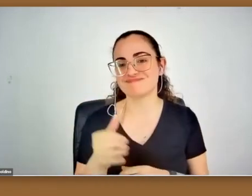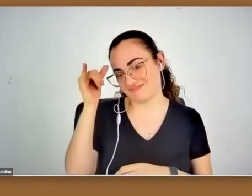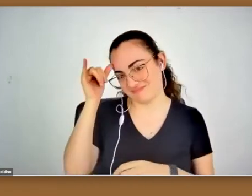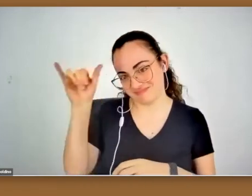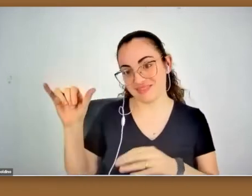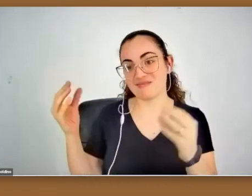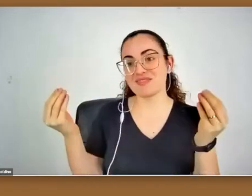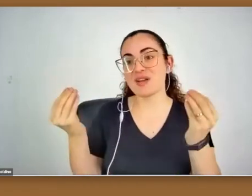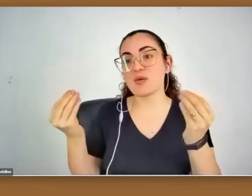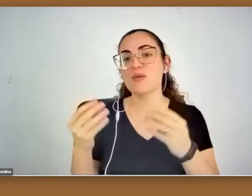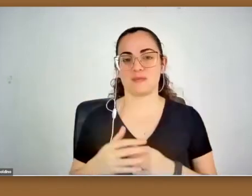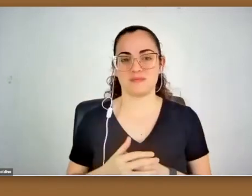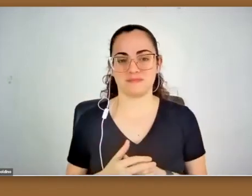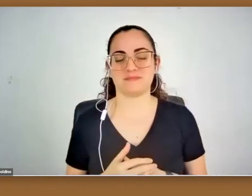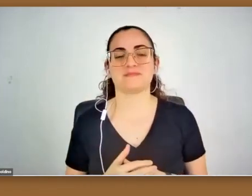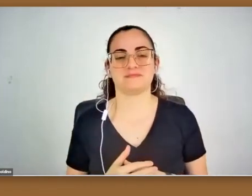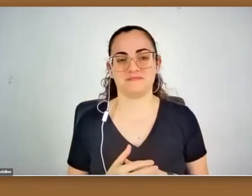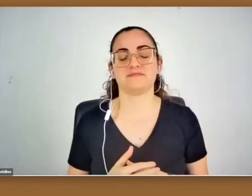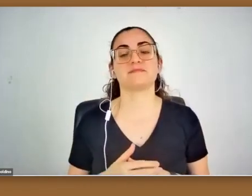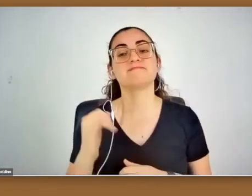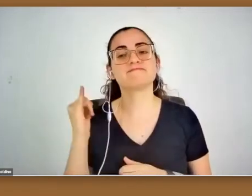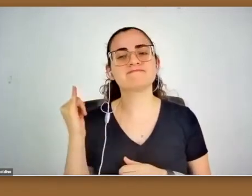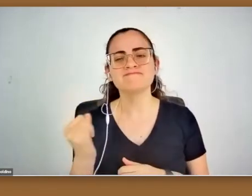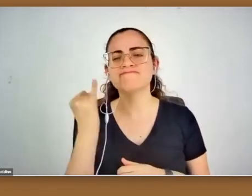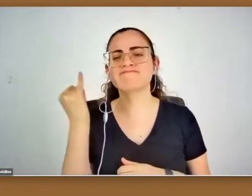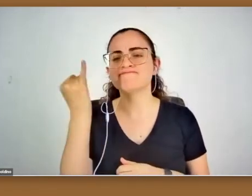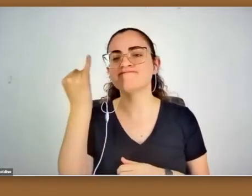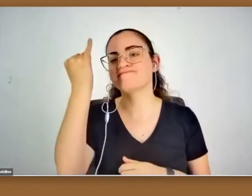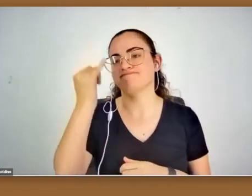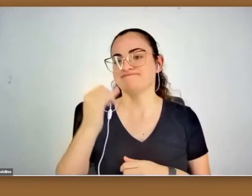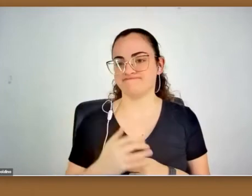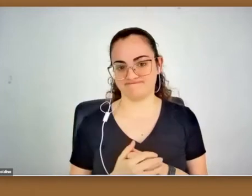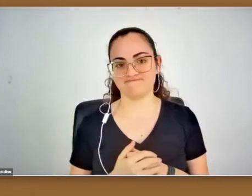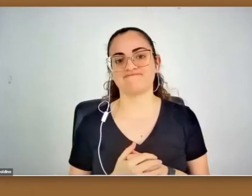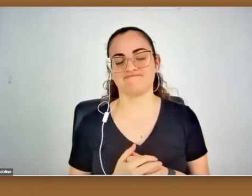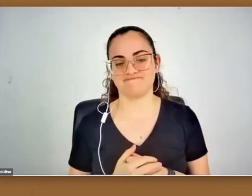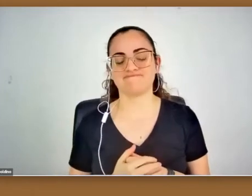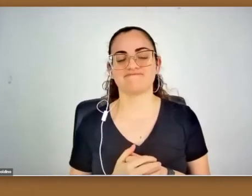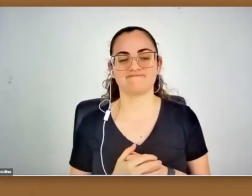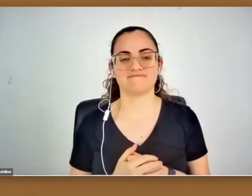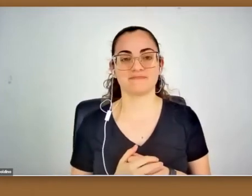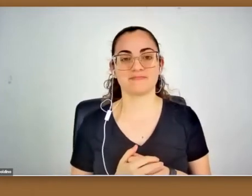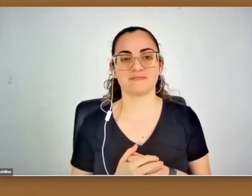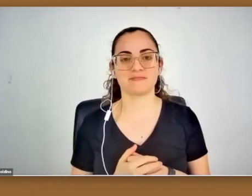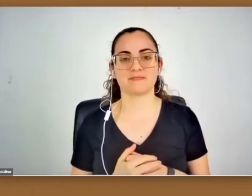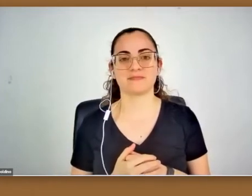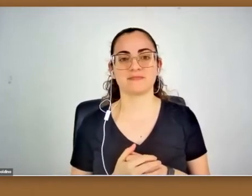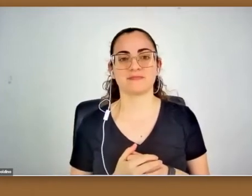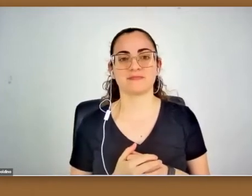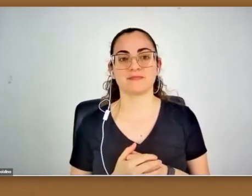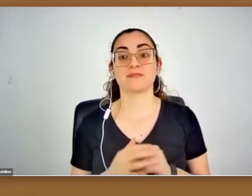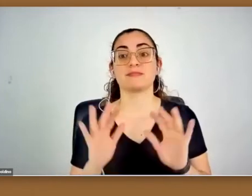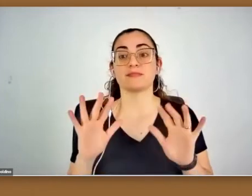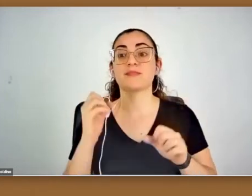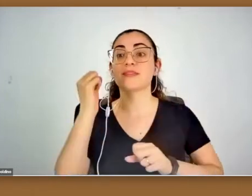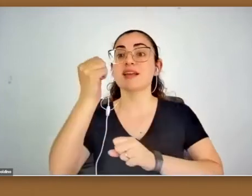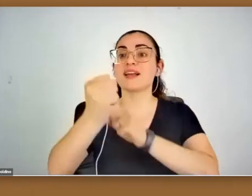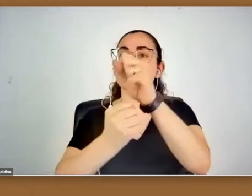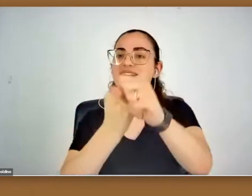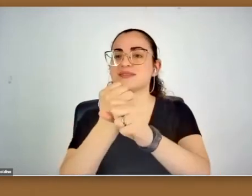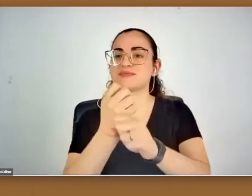que é importante que a gente vem falando, que é os Objetivos de Desenvolvimento Sustentável, que são as metas para